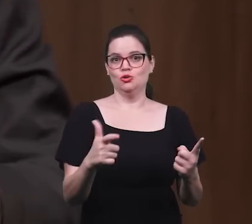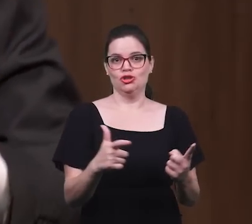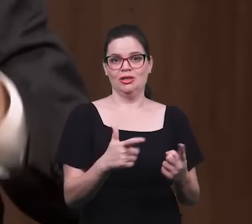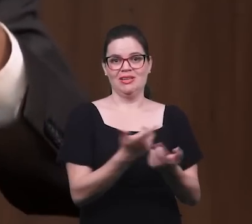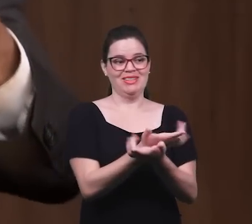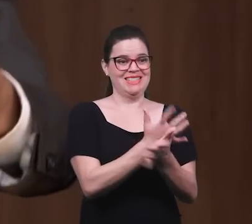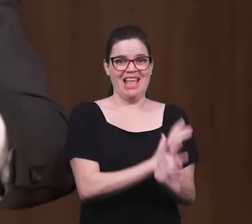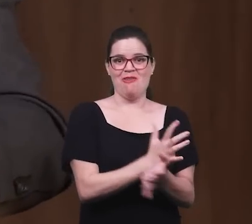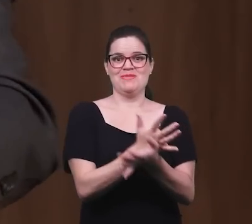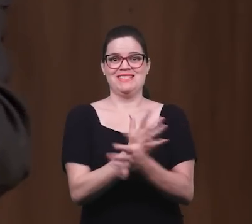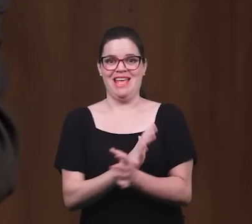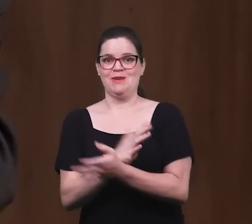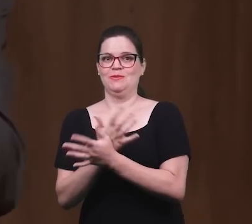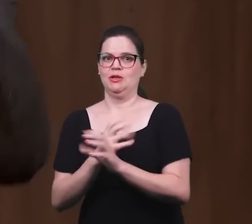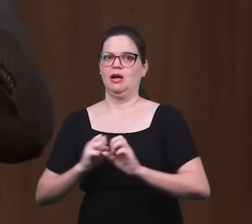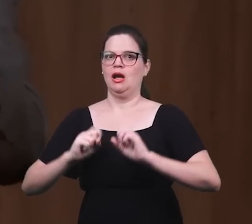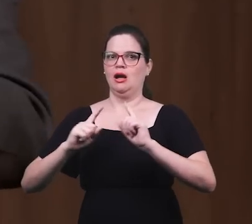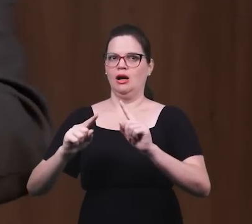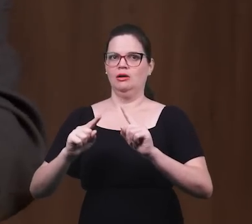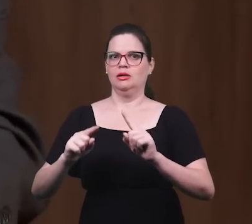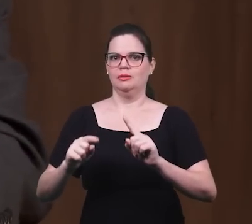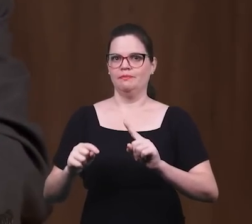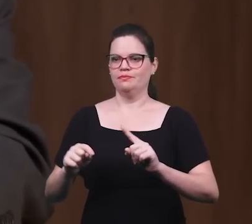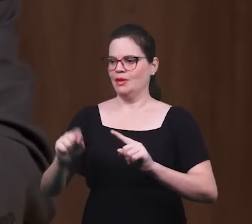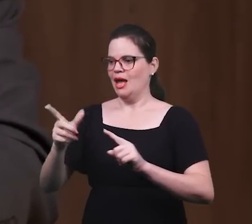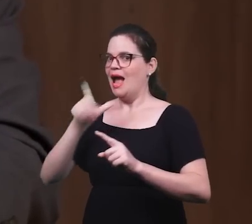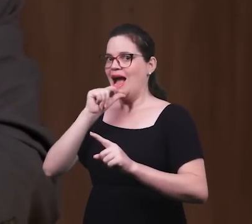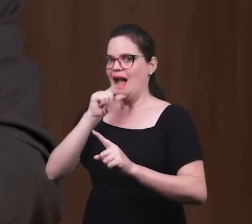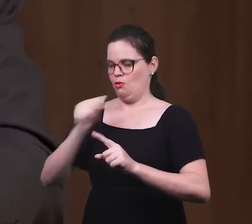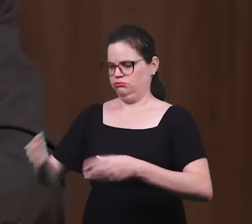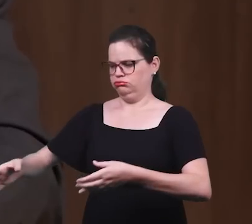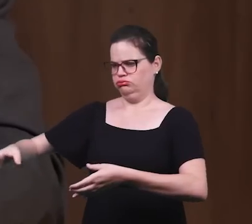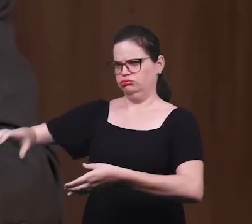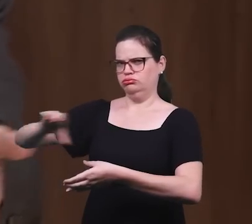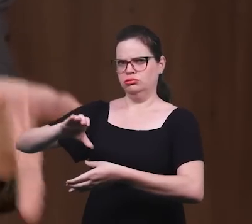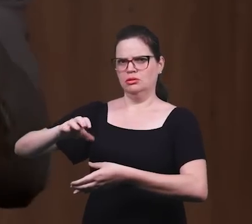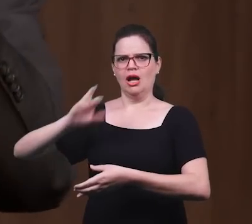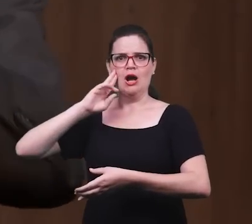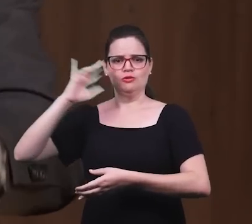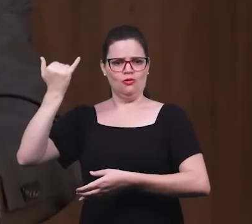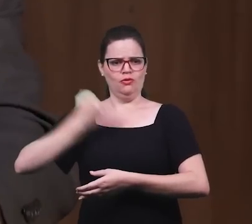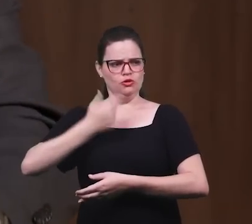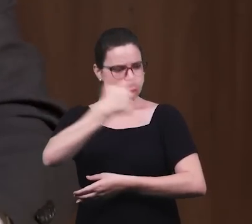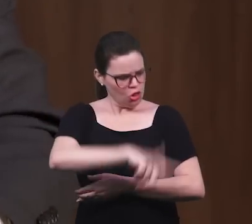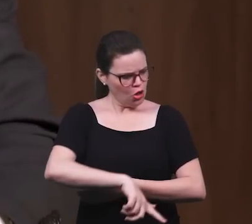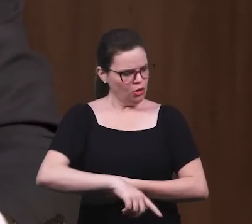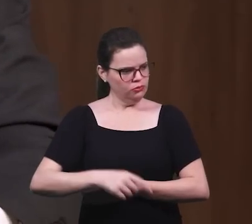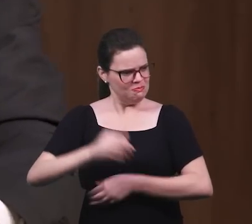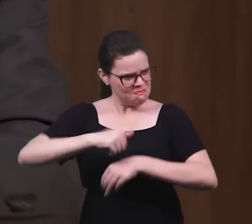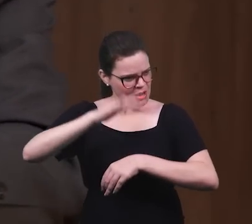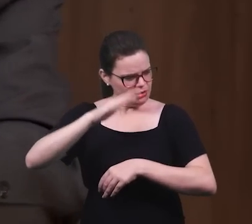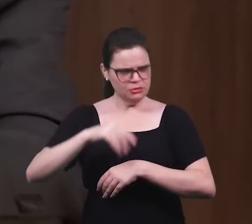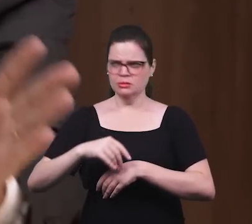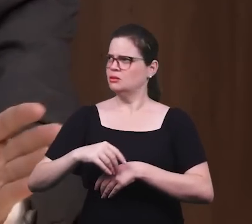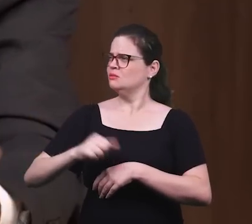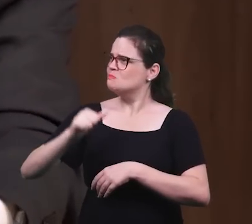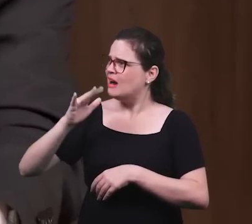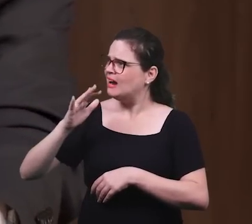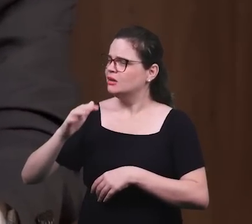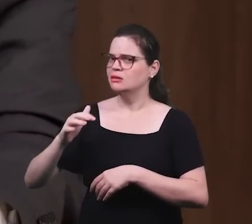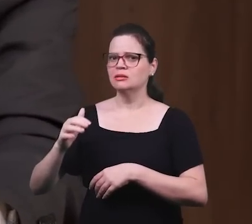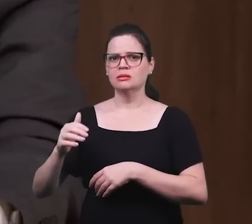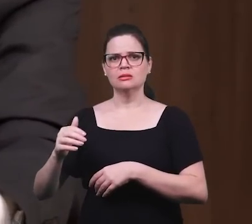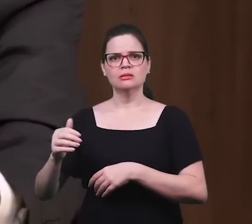nenhum. Aí botou água, aí falou assim, não, põe de novo mais água. Aí mas manda de novo. Quer dizer, não havia água em